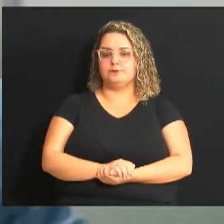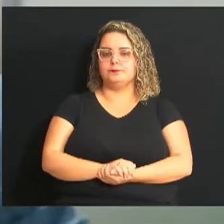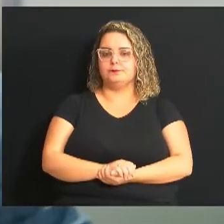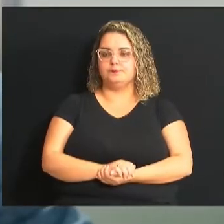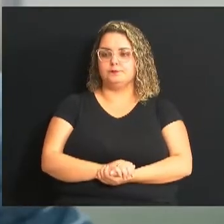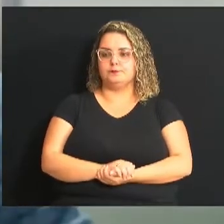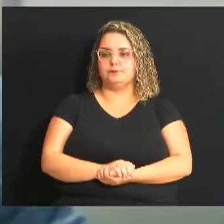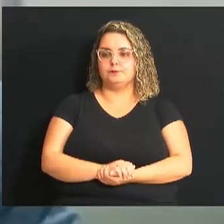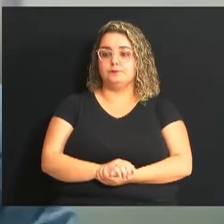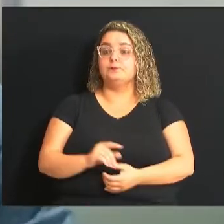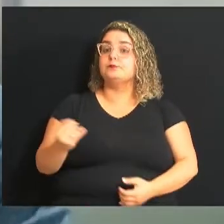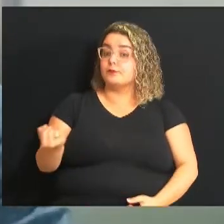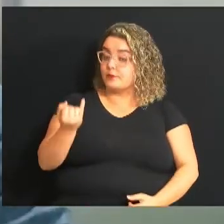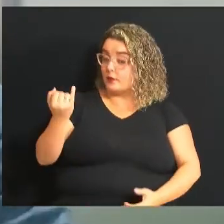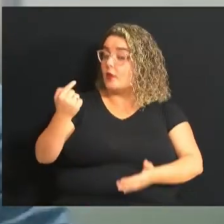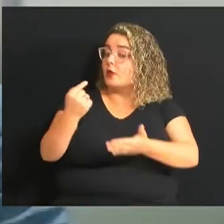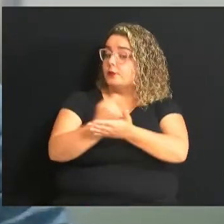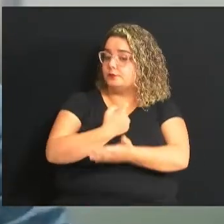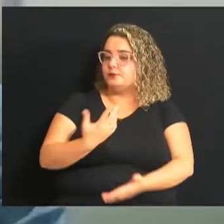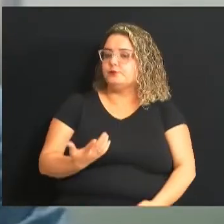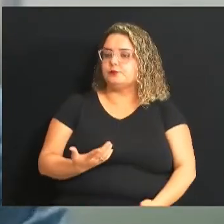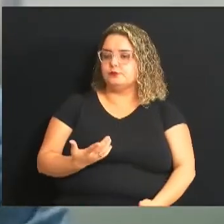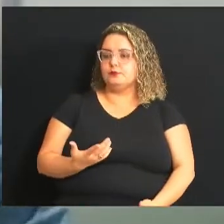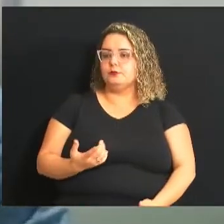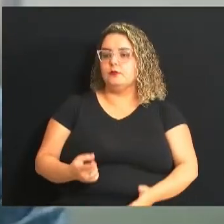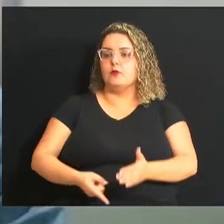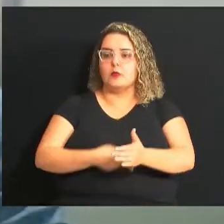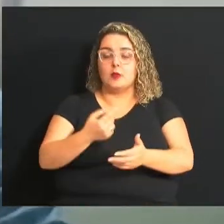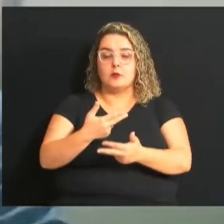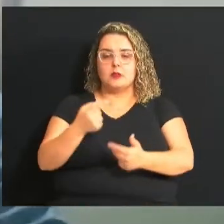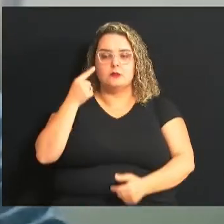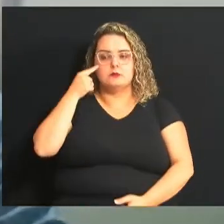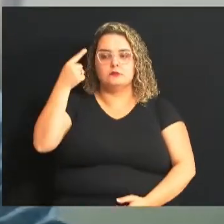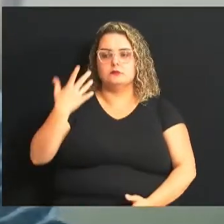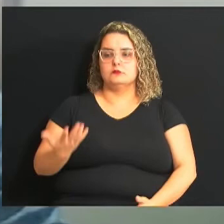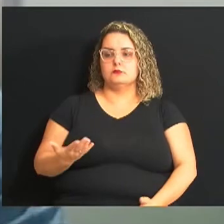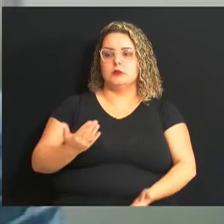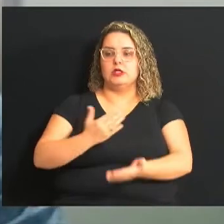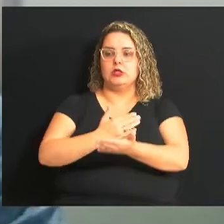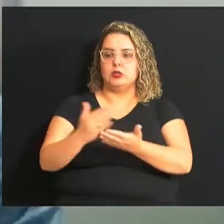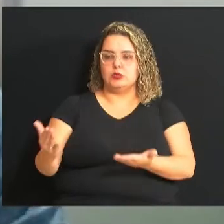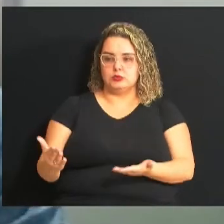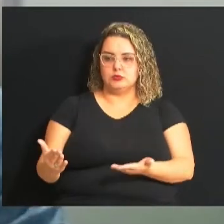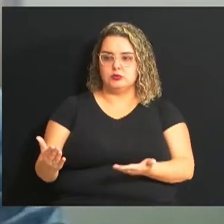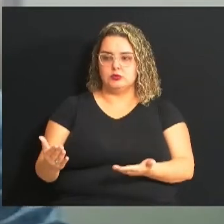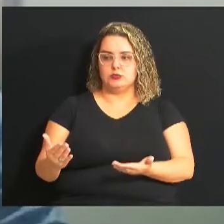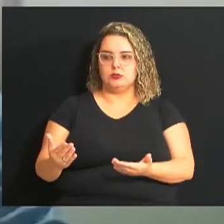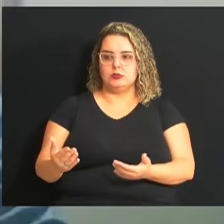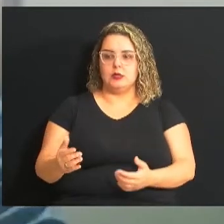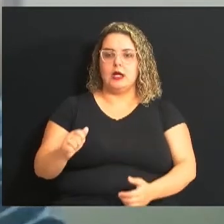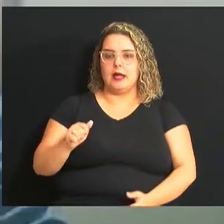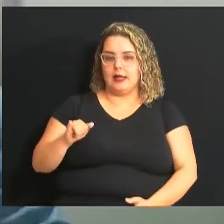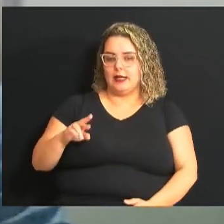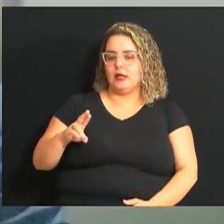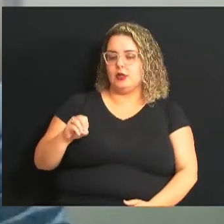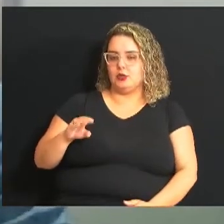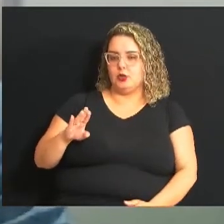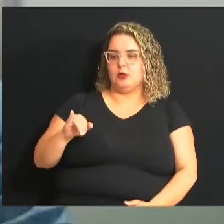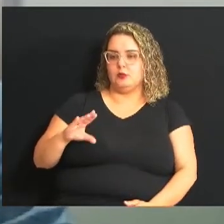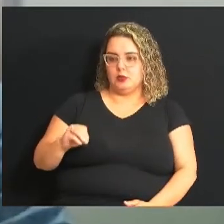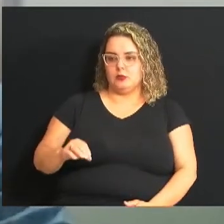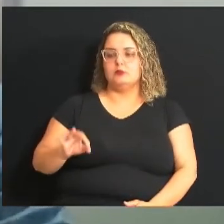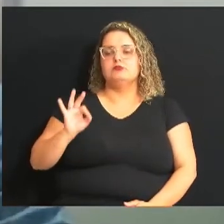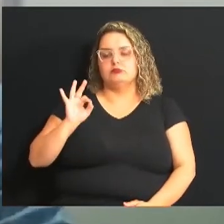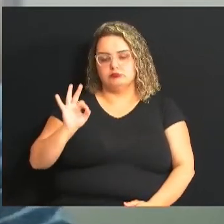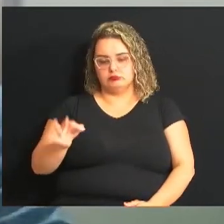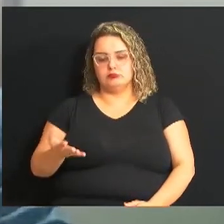Muito interessante essa pergunta, porque a primeira coisa que vem na cabeça é começar a fazer algum exercício aeróbio, né? E de fato, o exercício